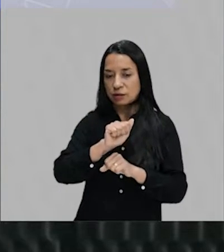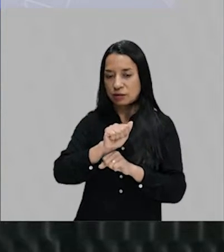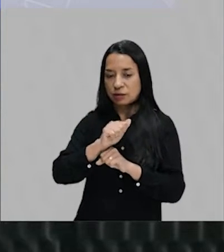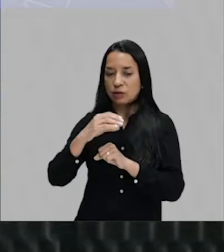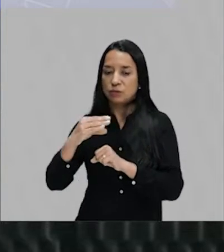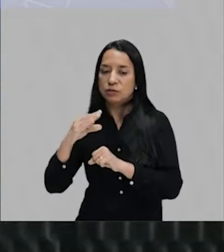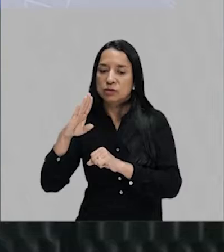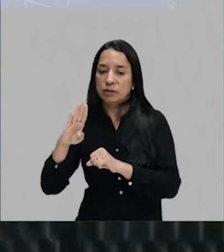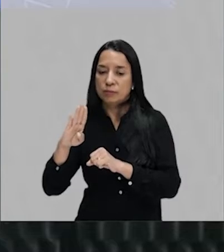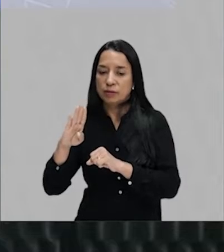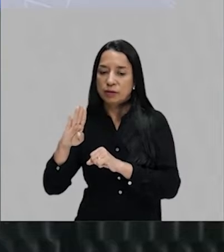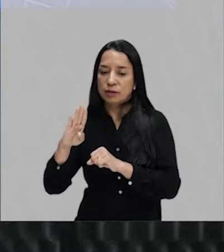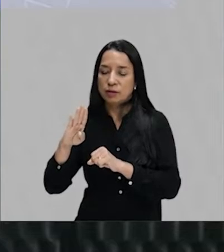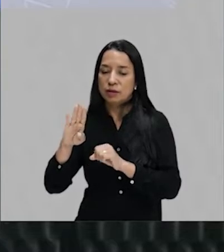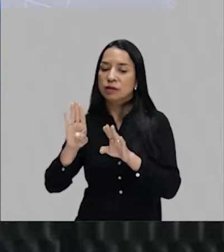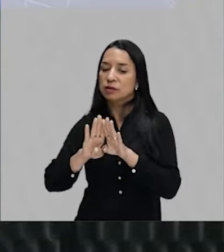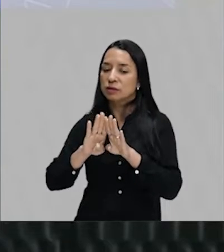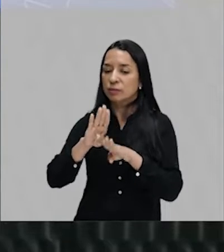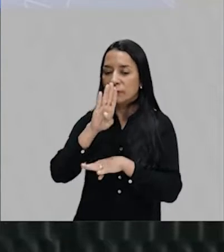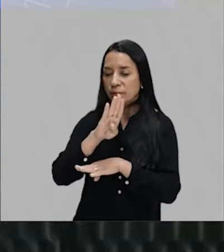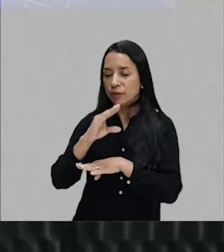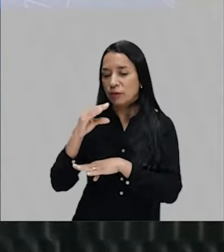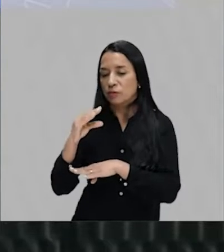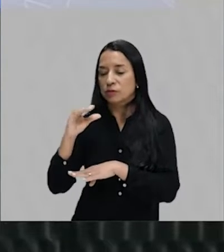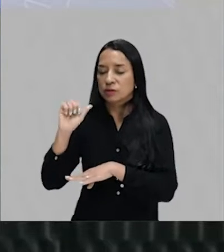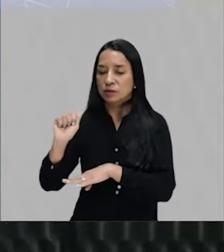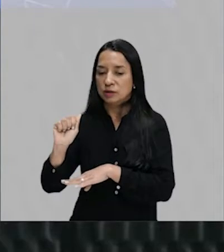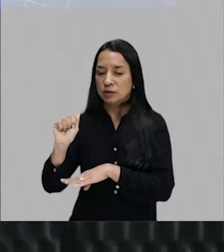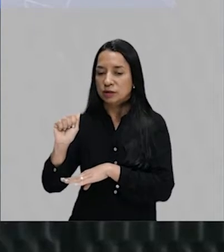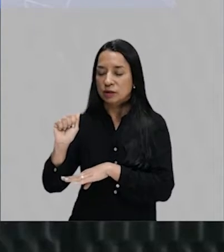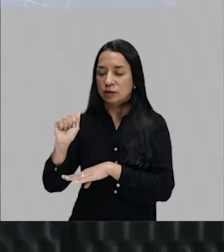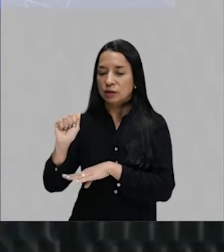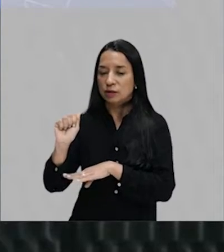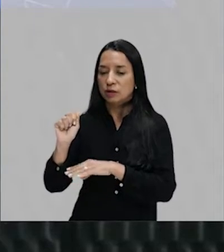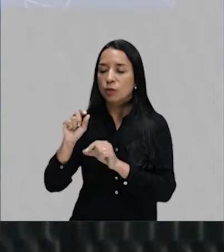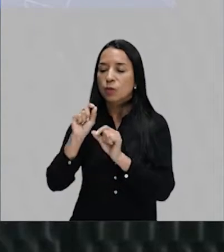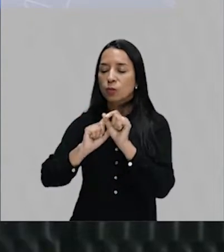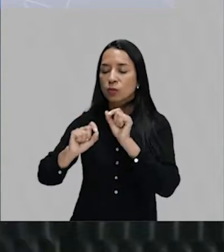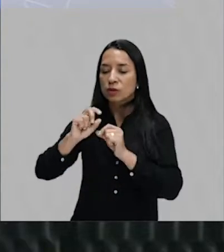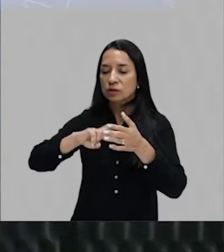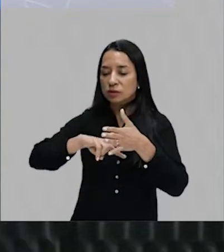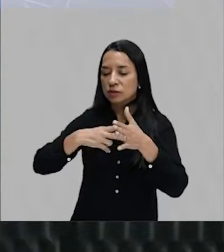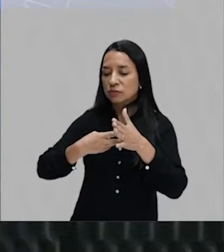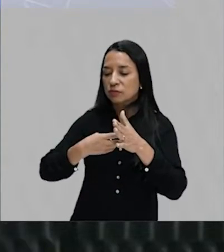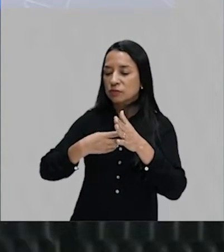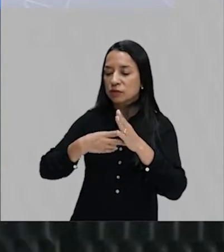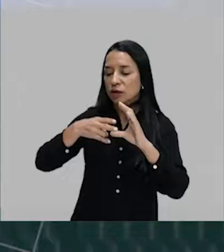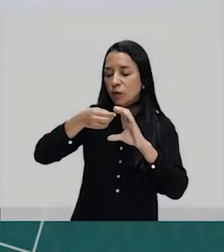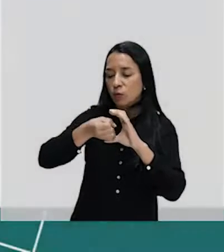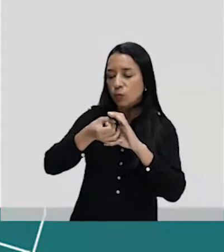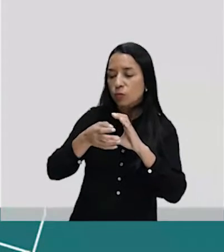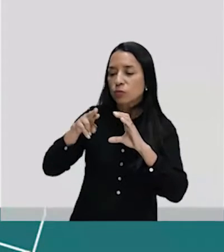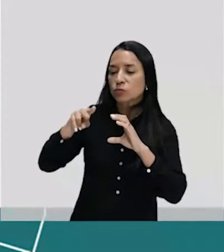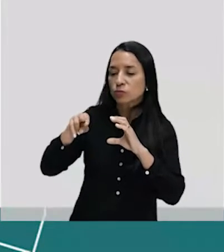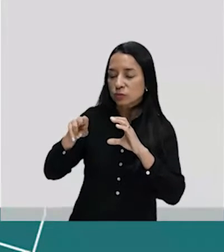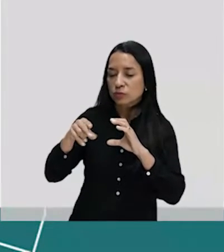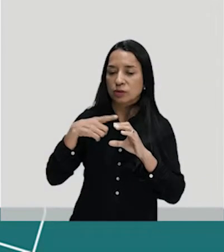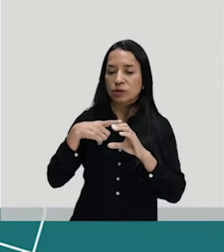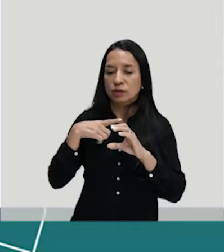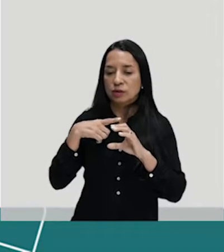ar isso implica né já é suficiente para que o afirme que esses conjuntos são iguais tá bom Então